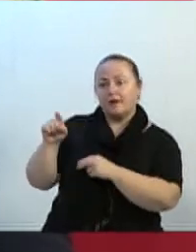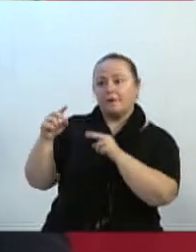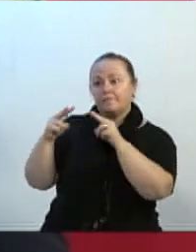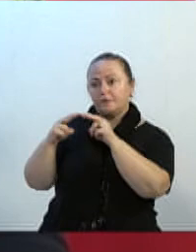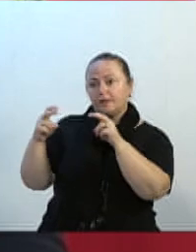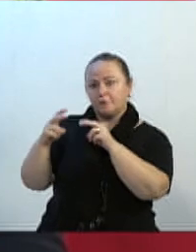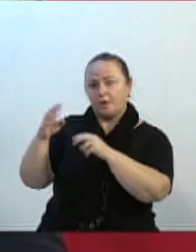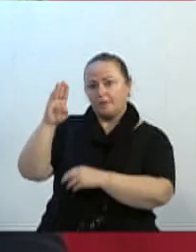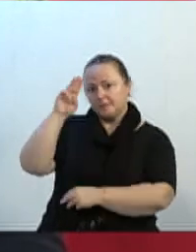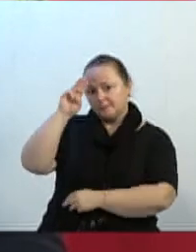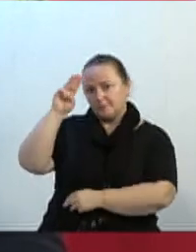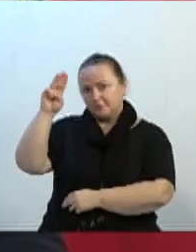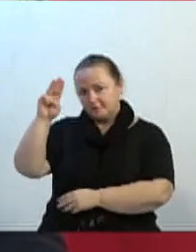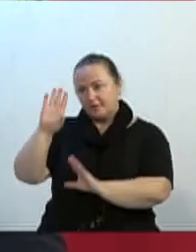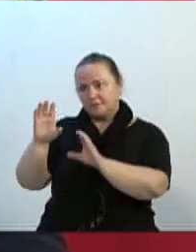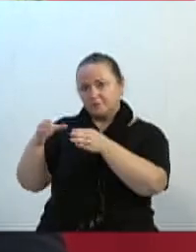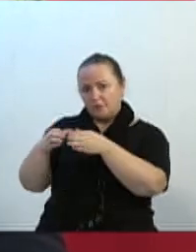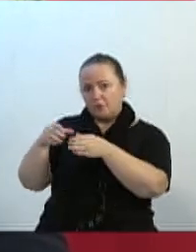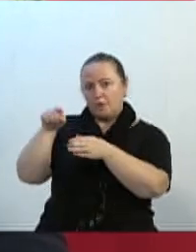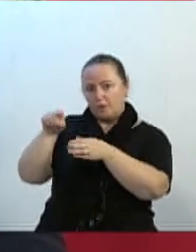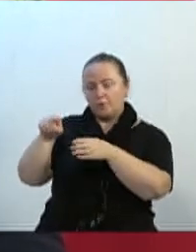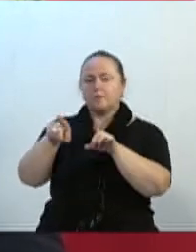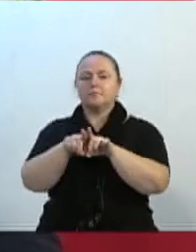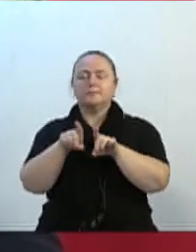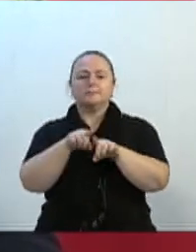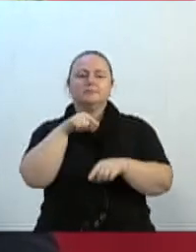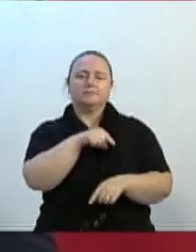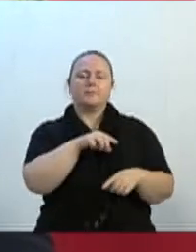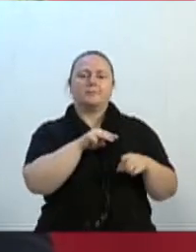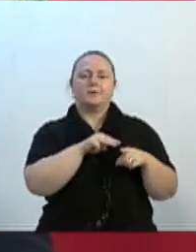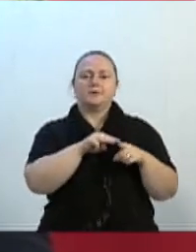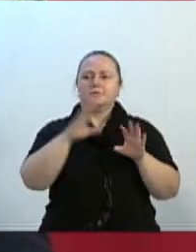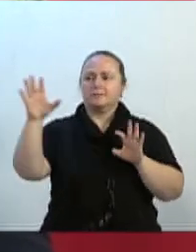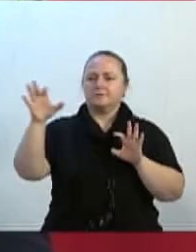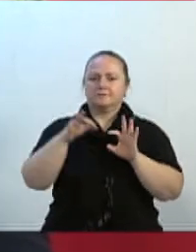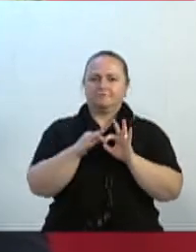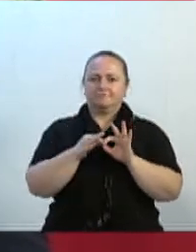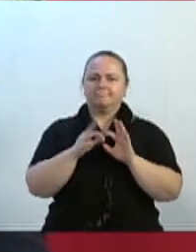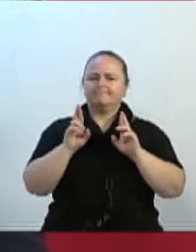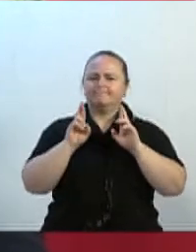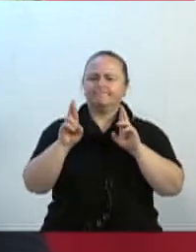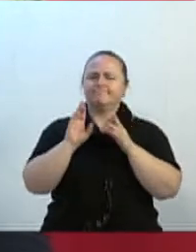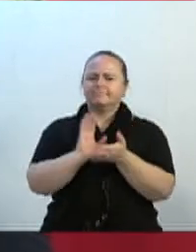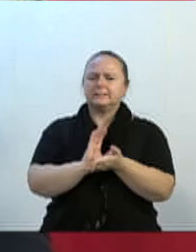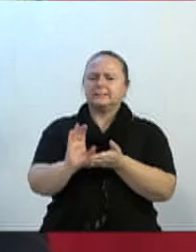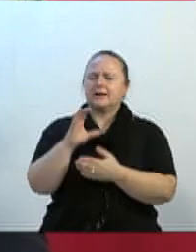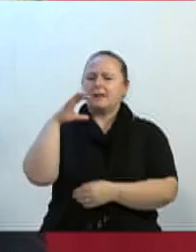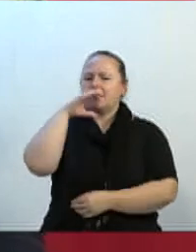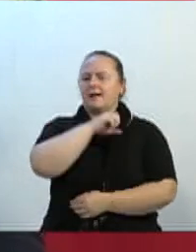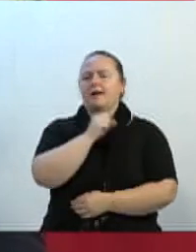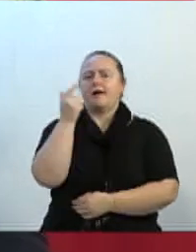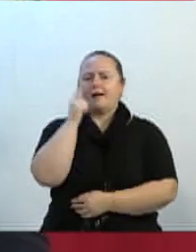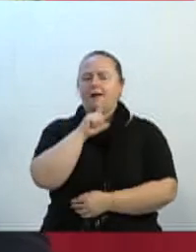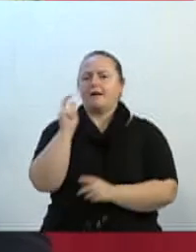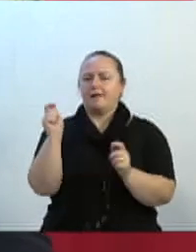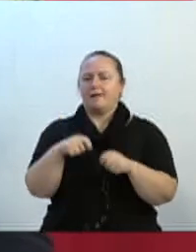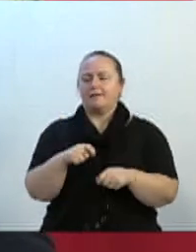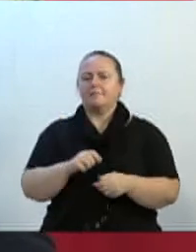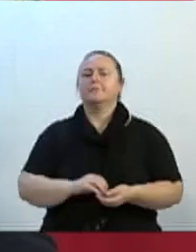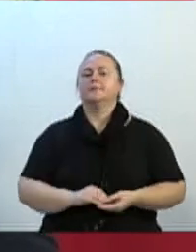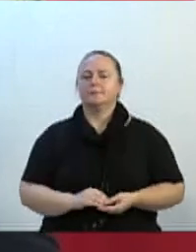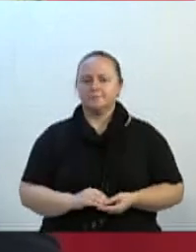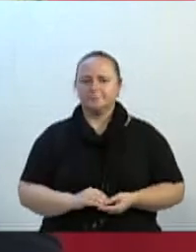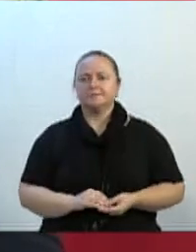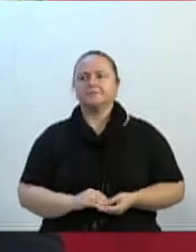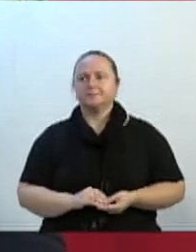governo do estado, mas eu espero realmente que esses investimentos possam acontecer o mais rápido possível. Os